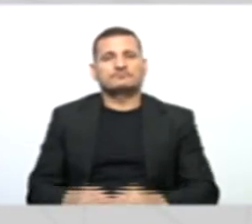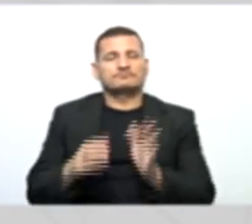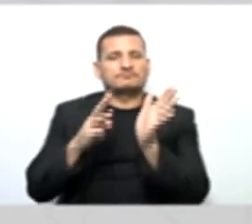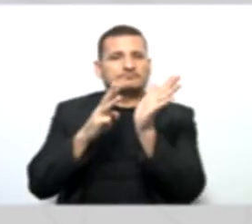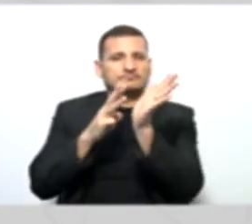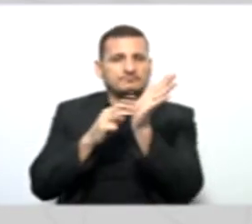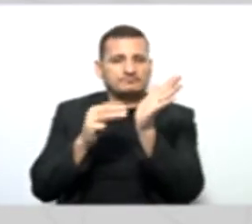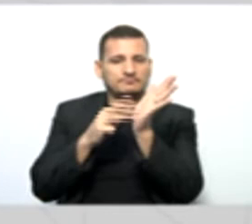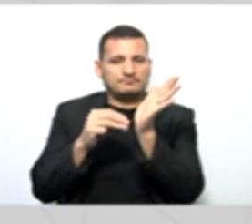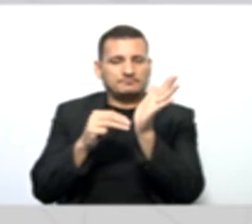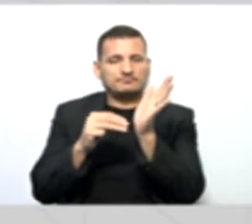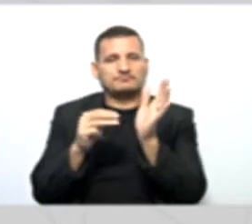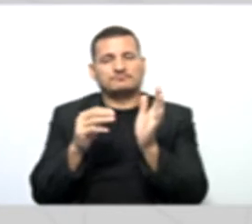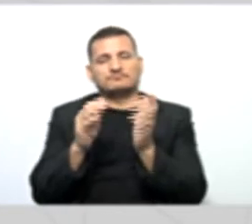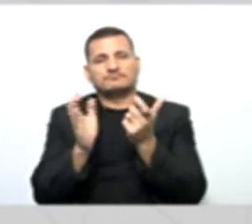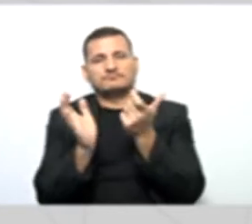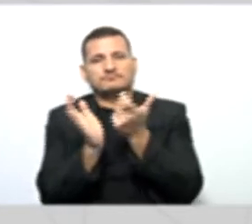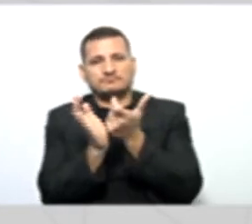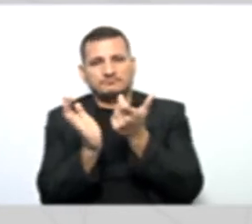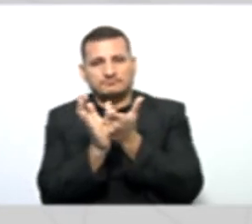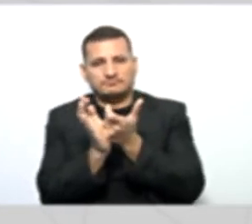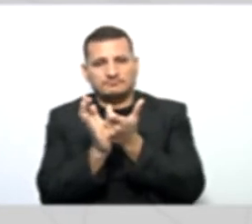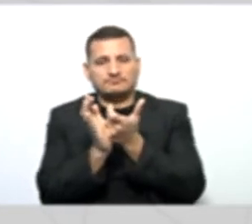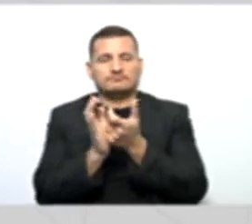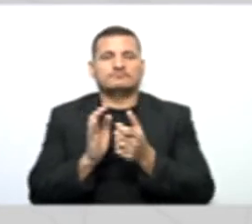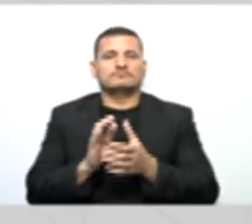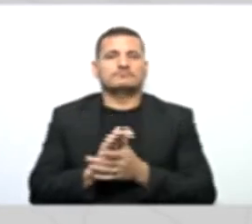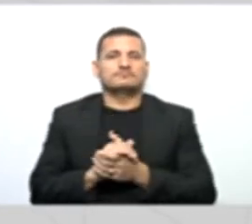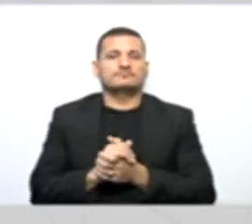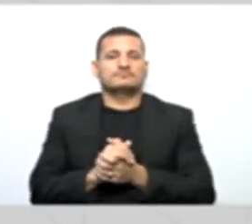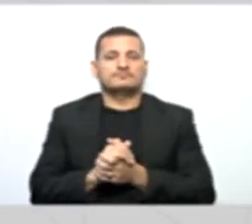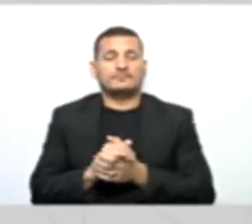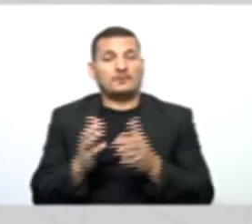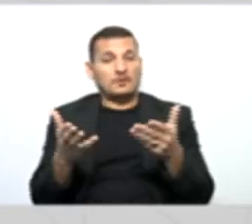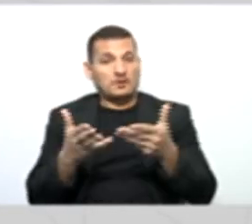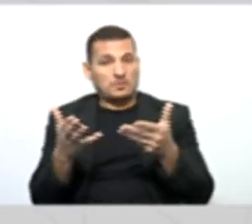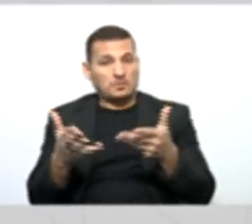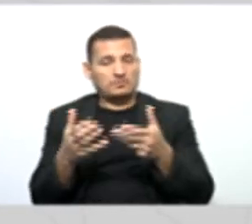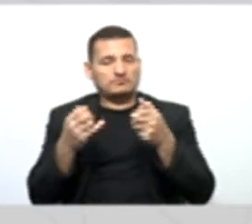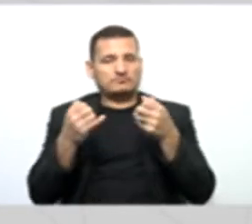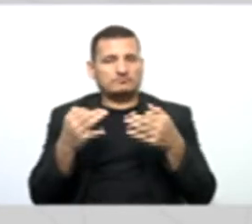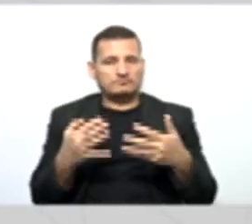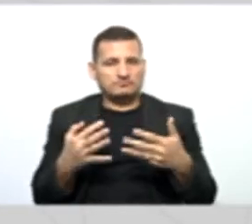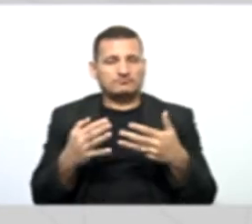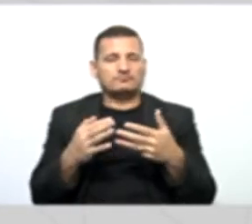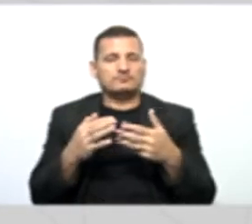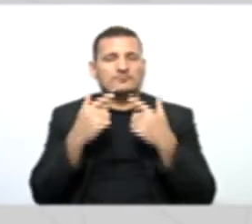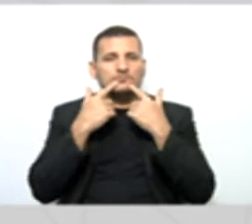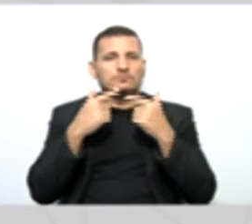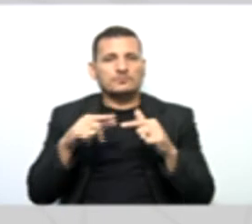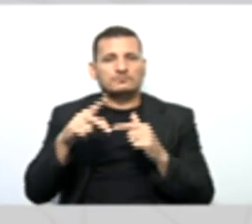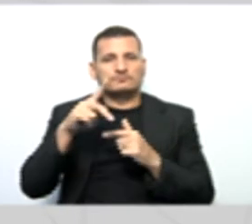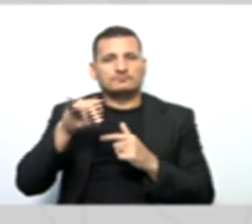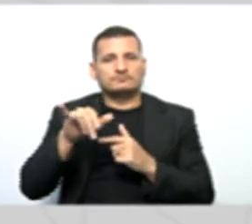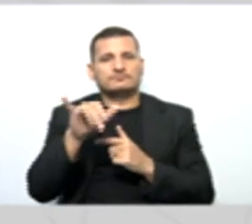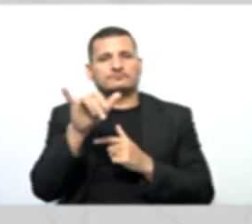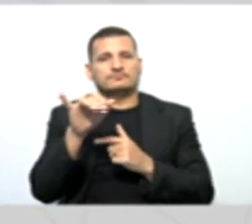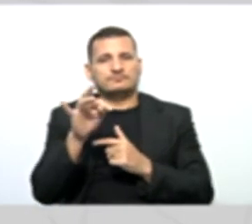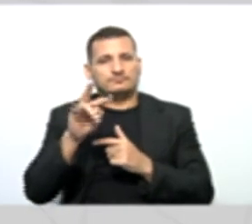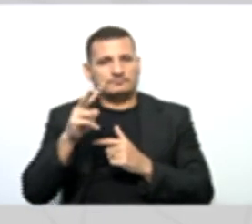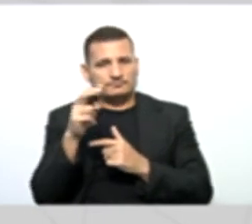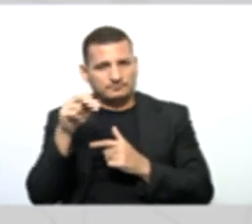Métodos de classe. Reforçando os conceitos de métodos de classe agora na linguagem de programação Python,